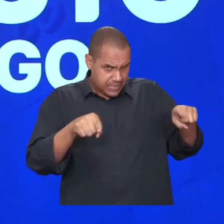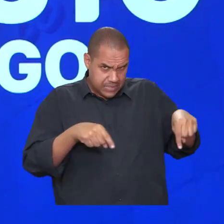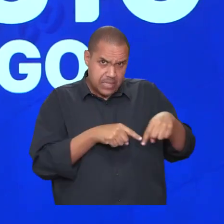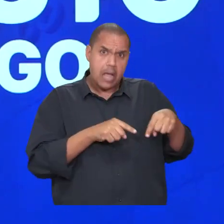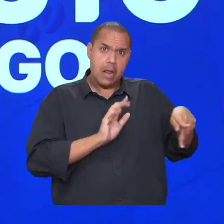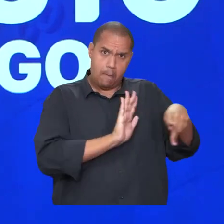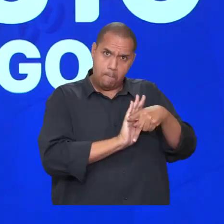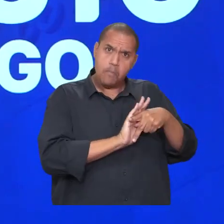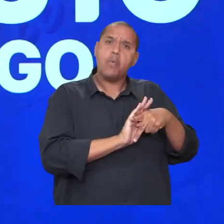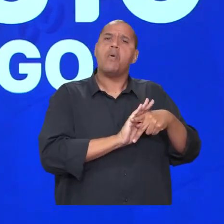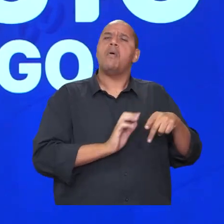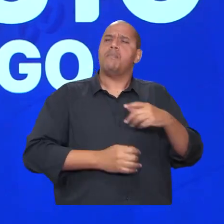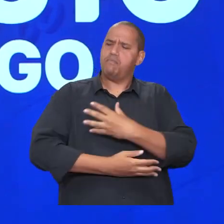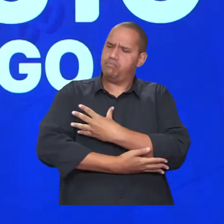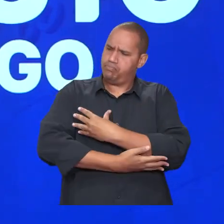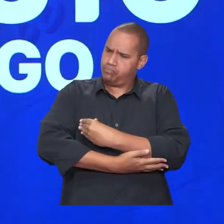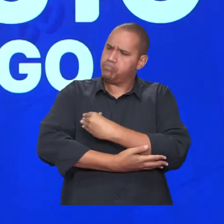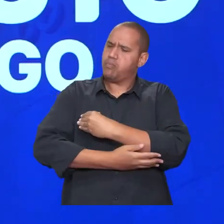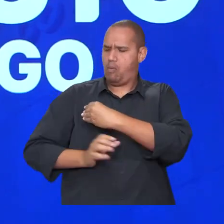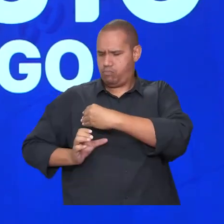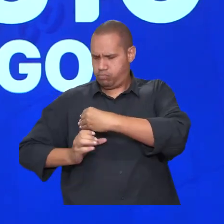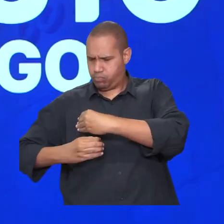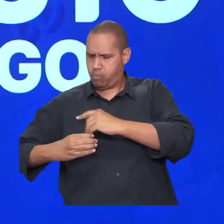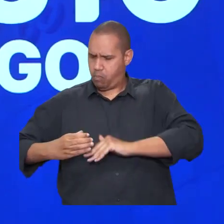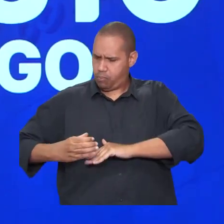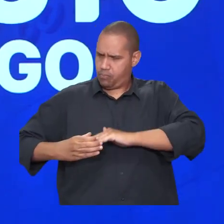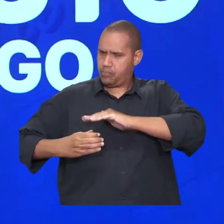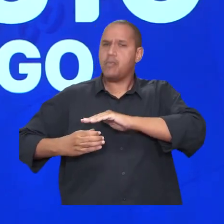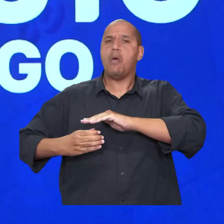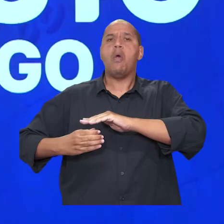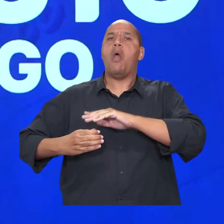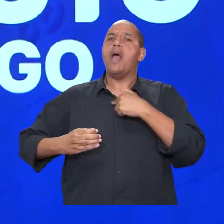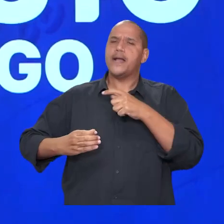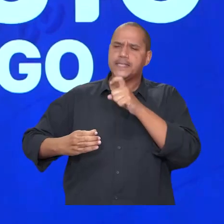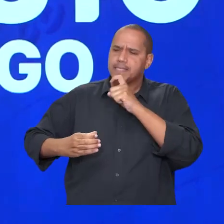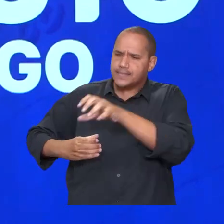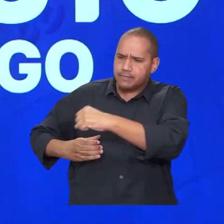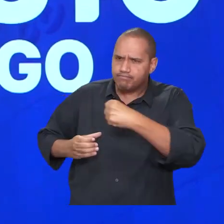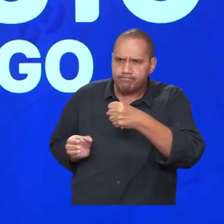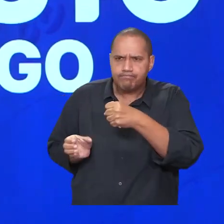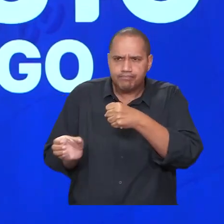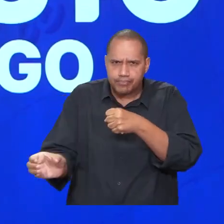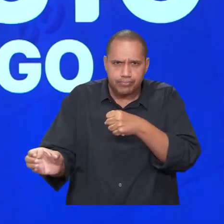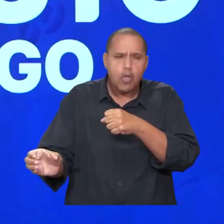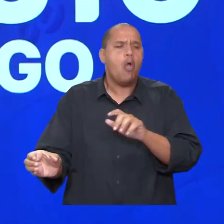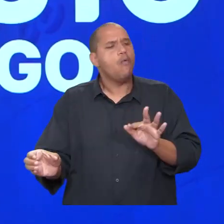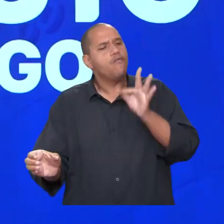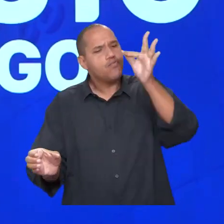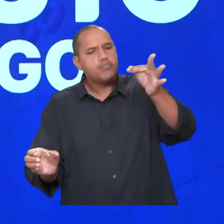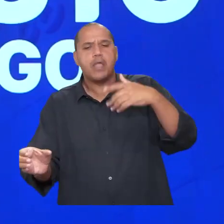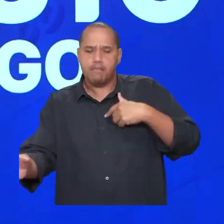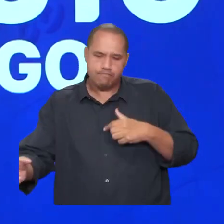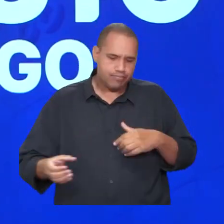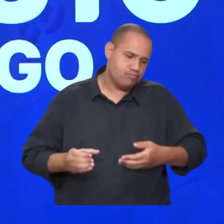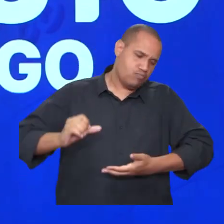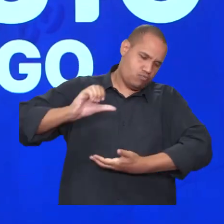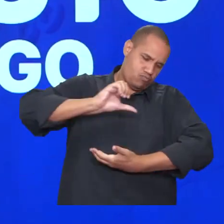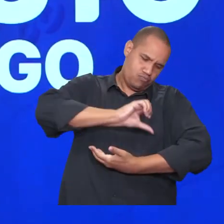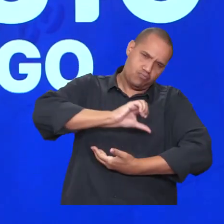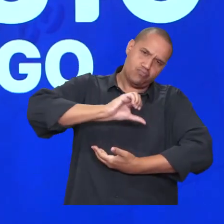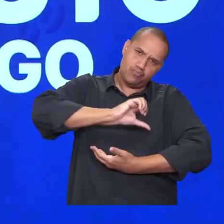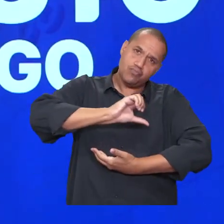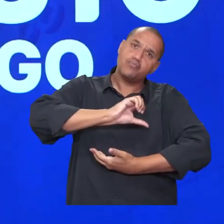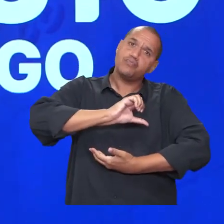para ordenha e armazenamento do leite materno, para posterior consumo pela criança, o que impede o aproveitamento